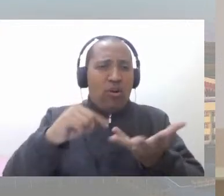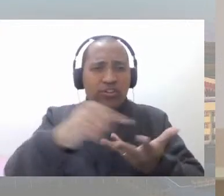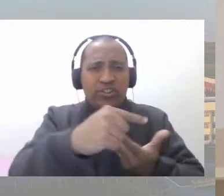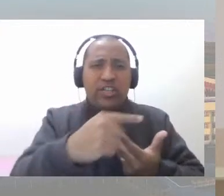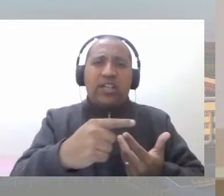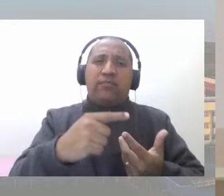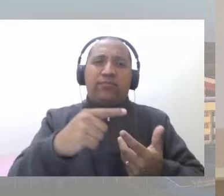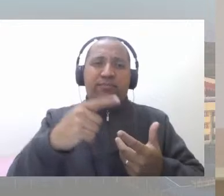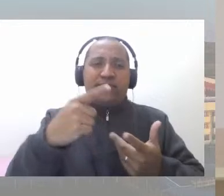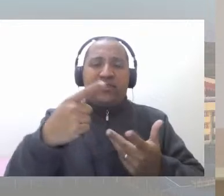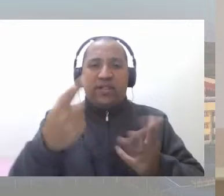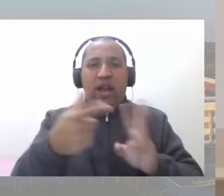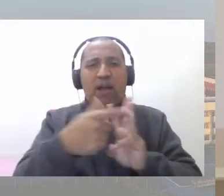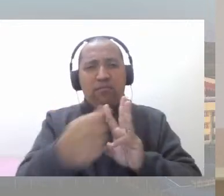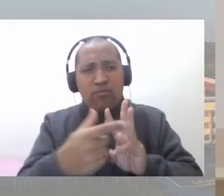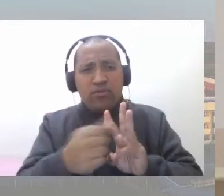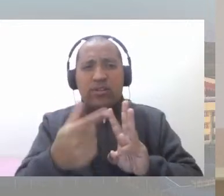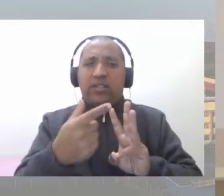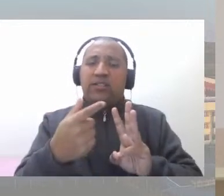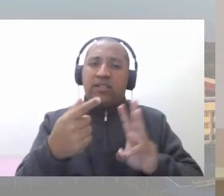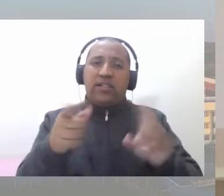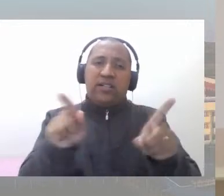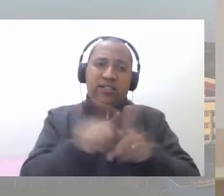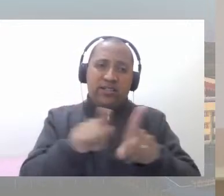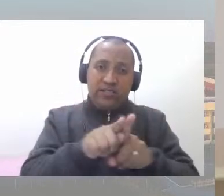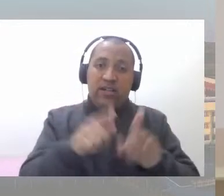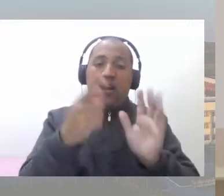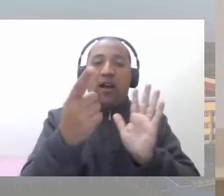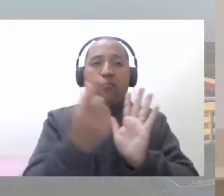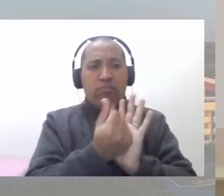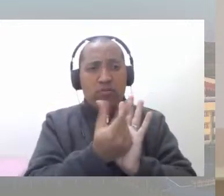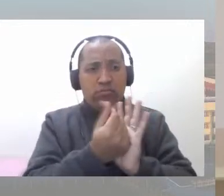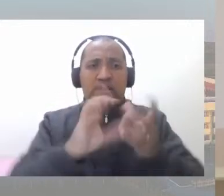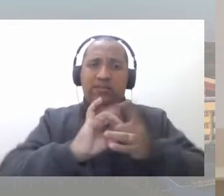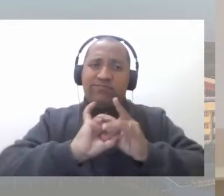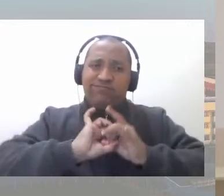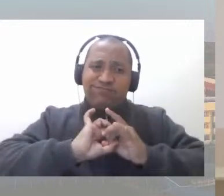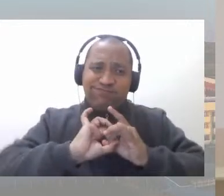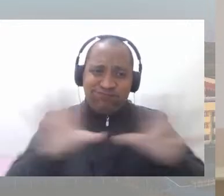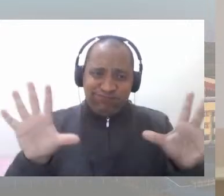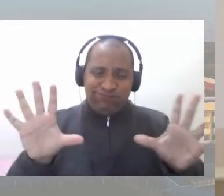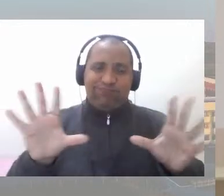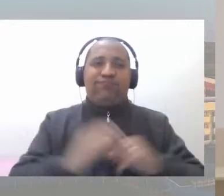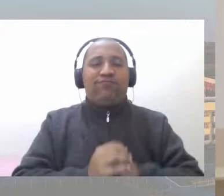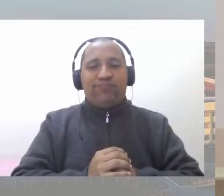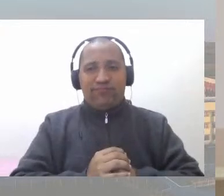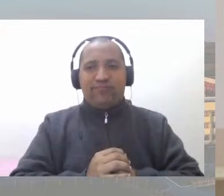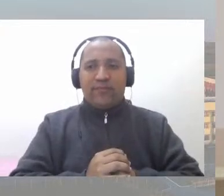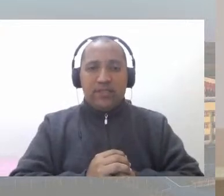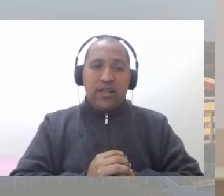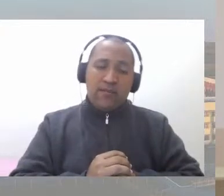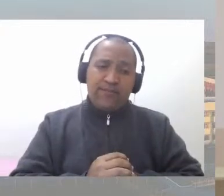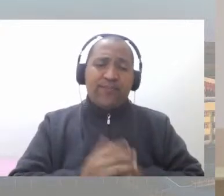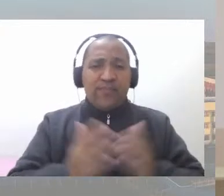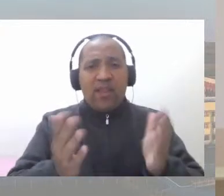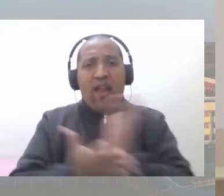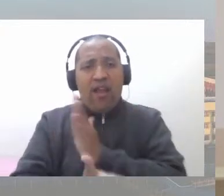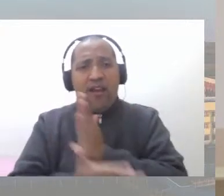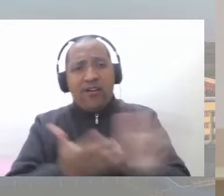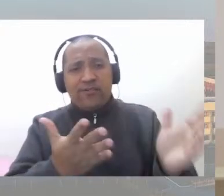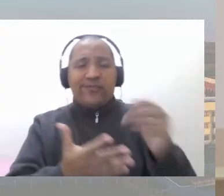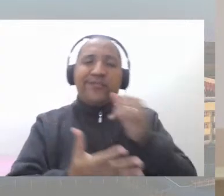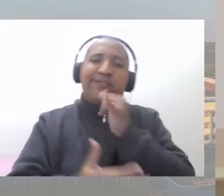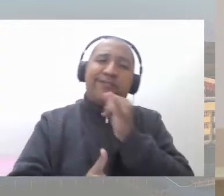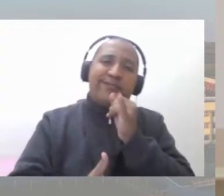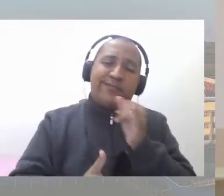as acadêmicas e a PROPLAN também, a gente fica à disposição. E alguma coisa ou outra na nota